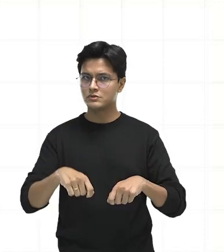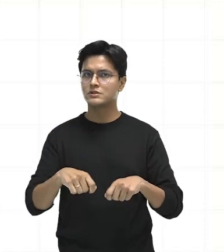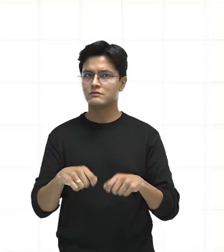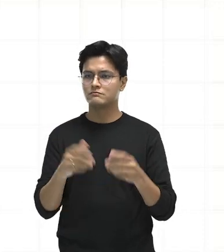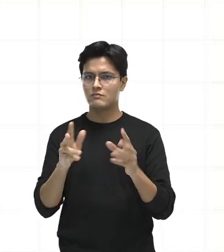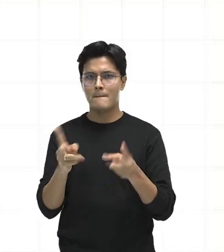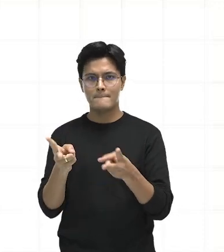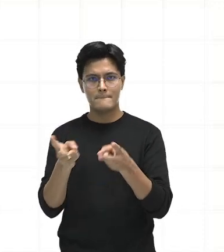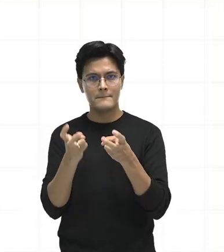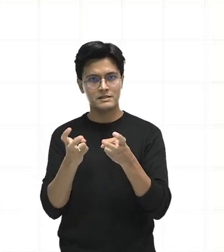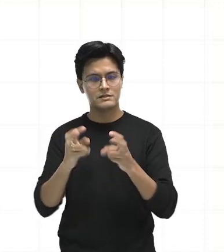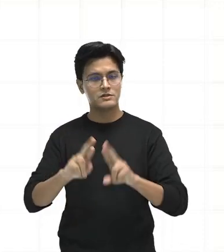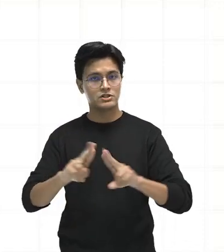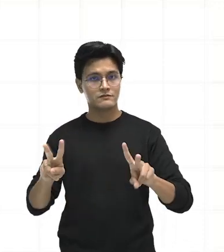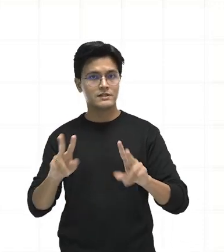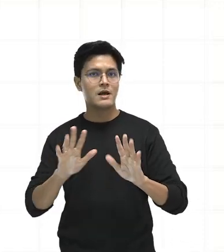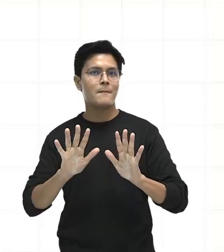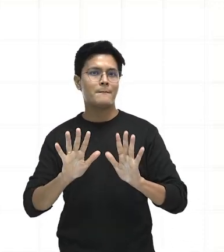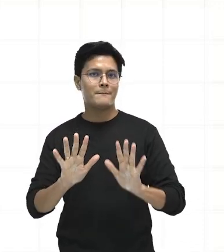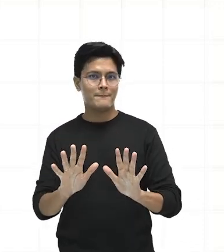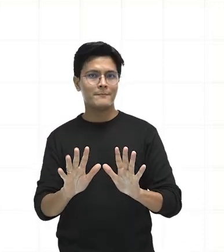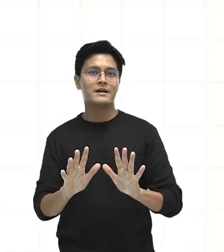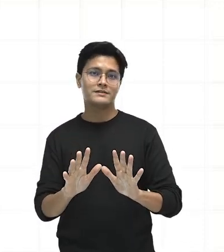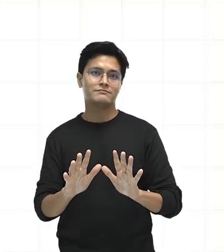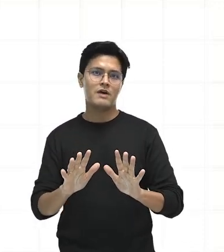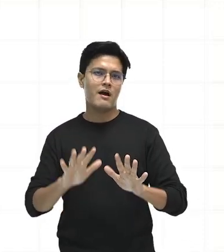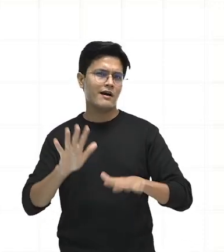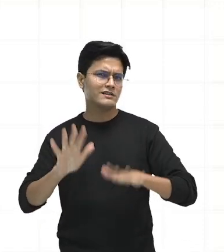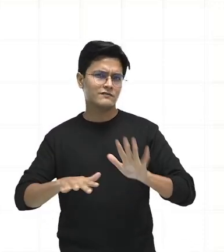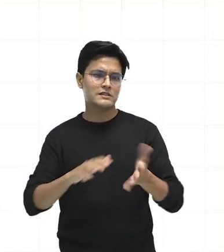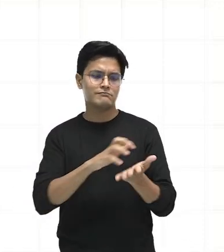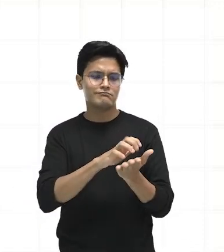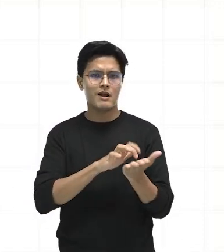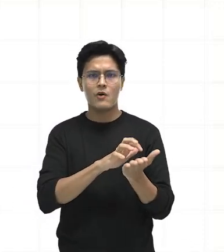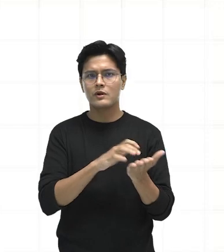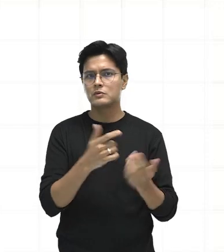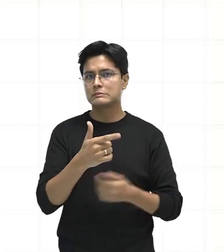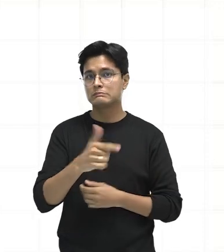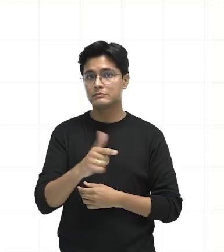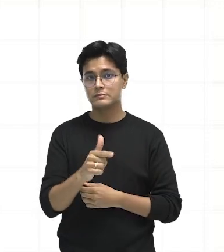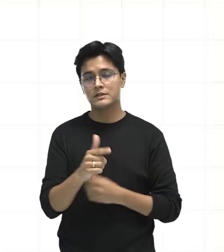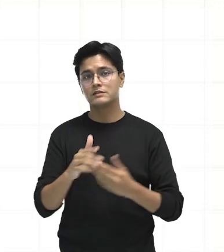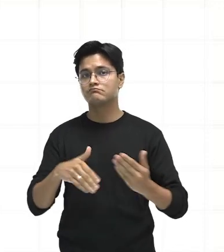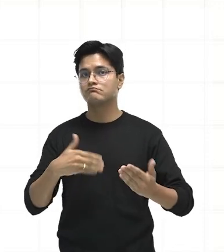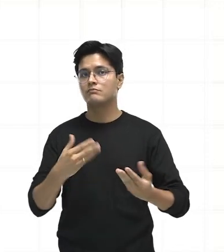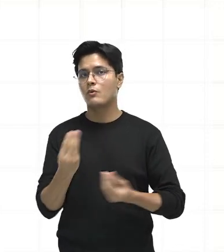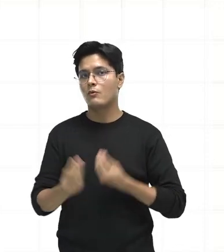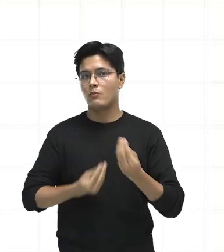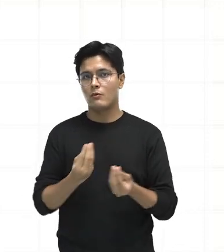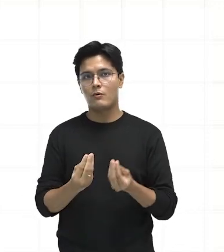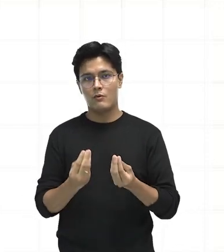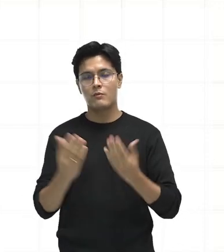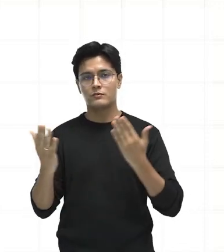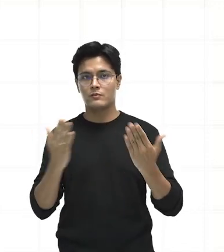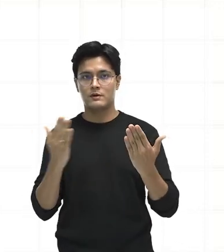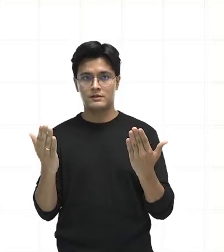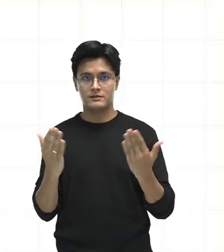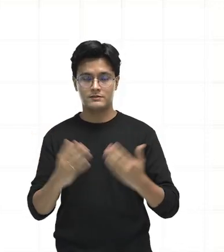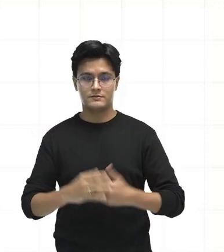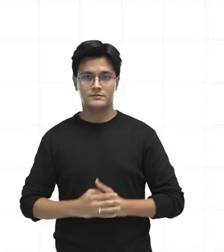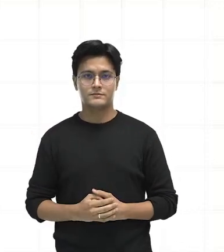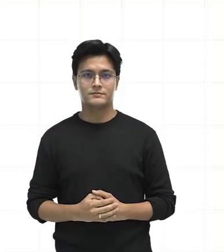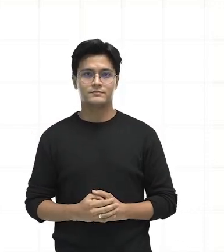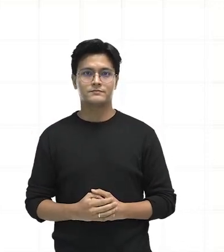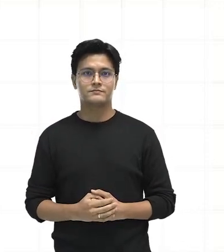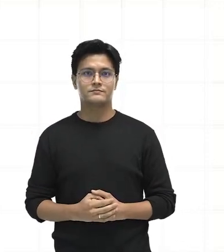diferença, tá? Mas não é sempre que você vai ter uma calculadora em mãos para fazer essa comparação, né? Nem sempre a gente vai estar com